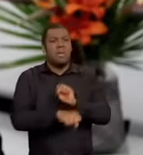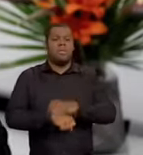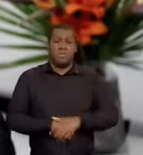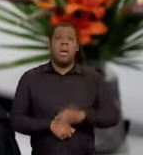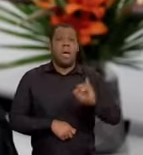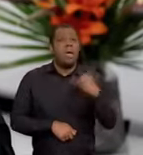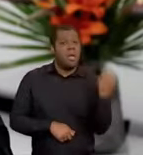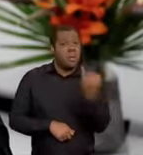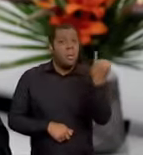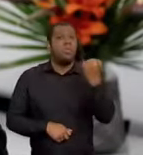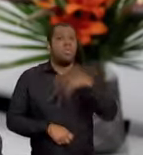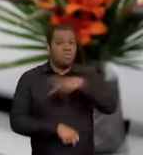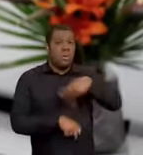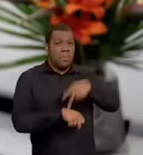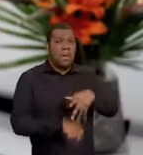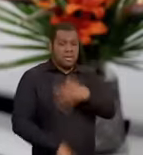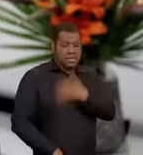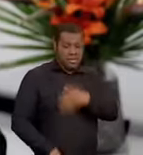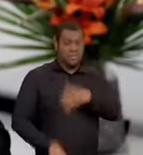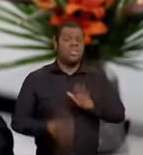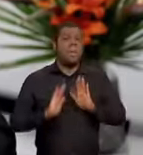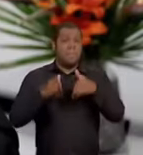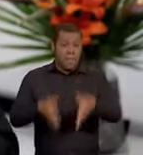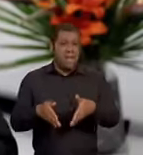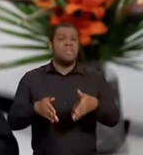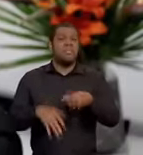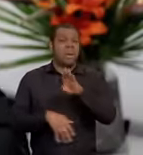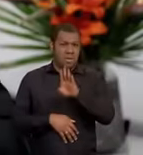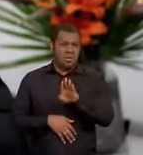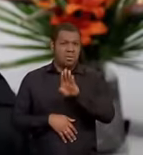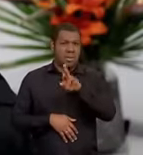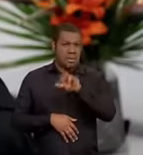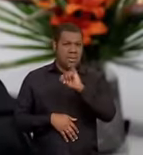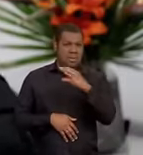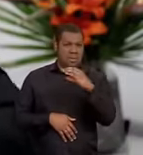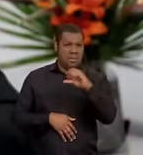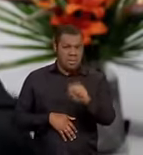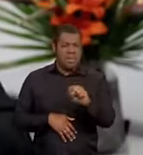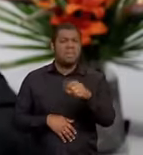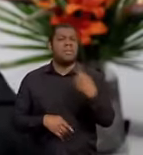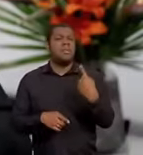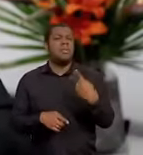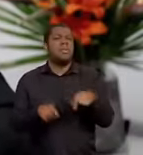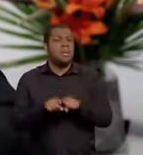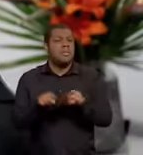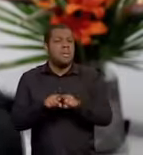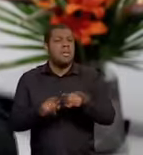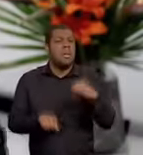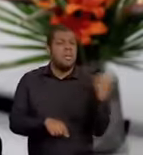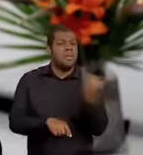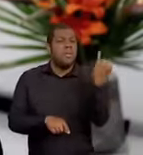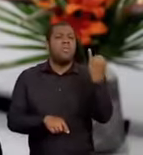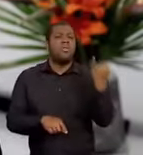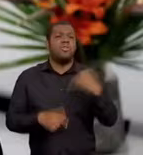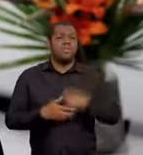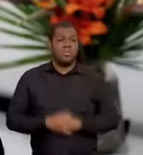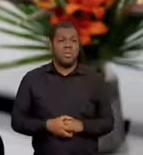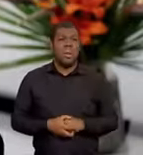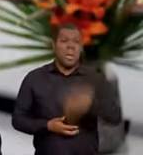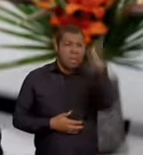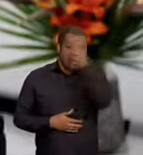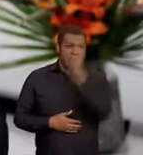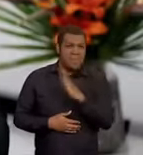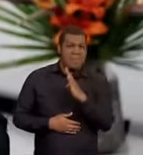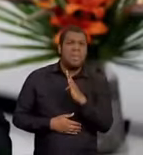estar nos BRICS, e até porque tem uma coisa muito importante: o Brasil não pode fazer política de desenvolvimento